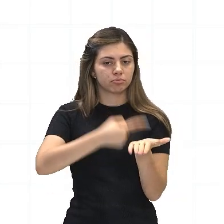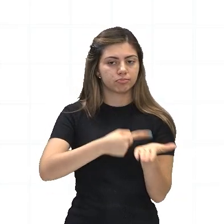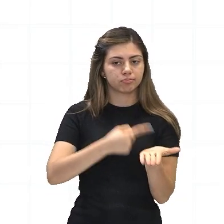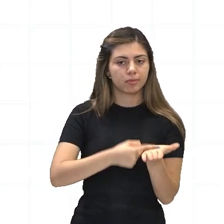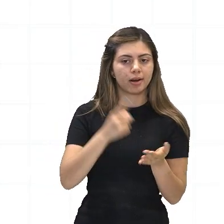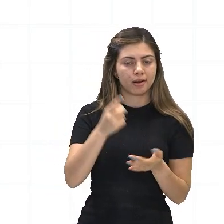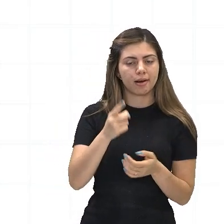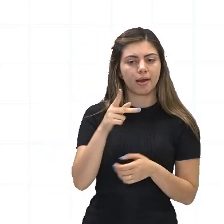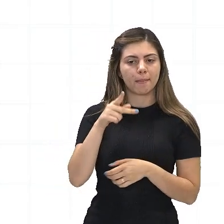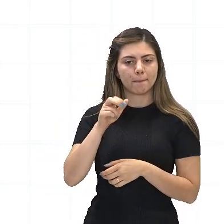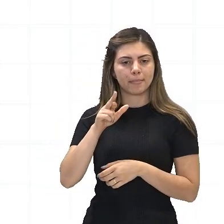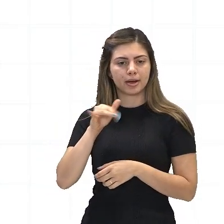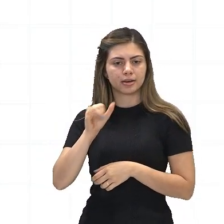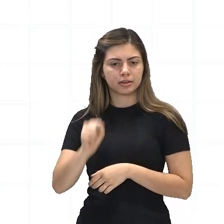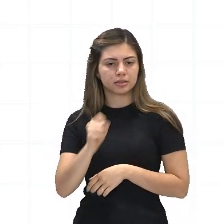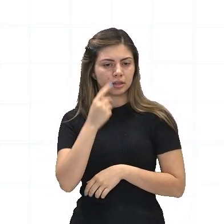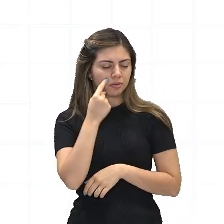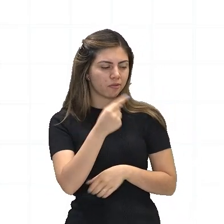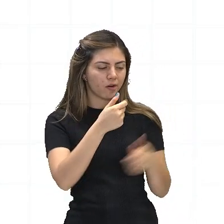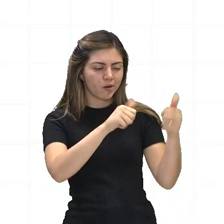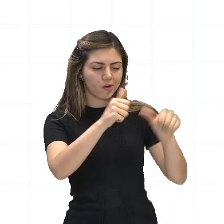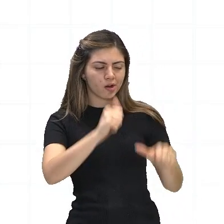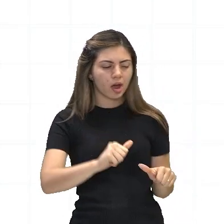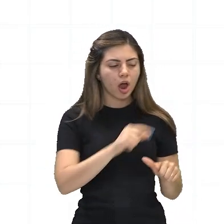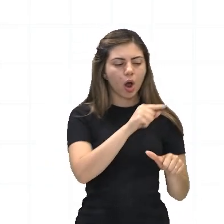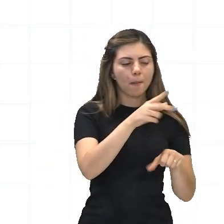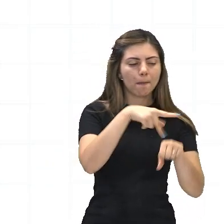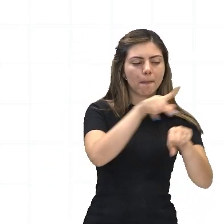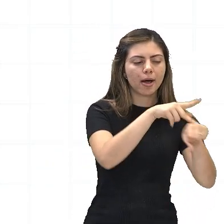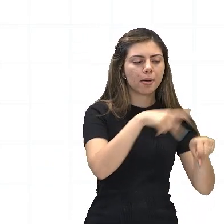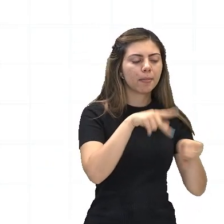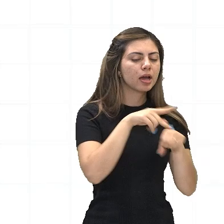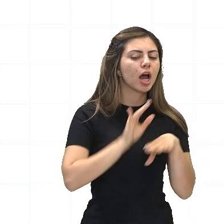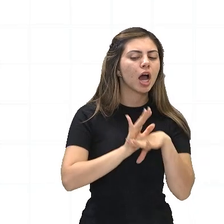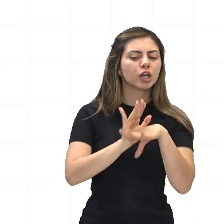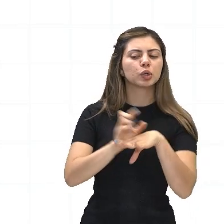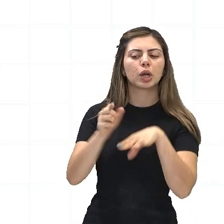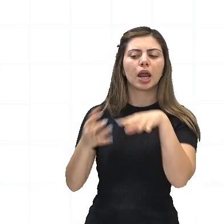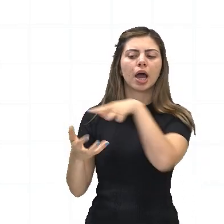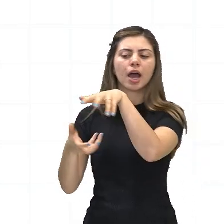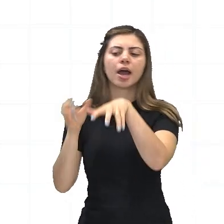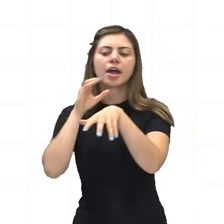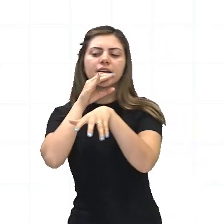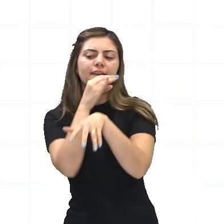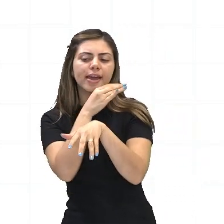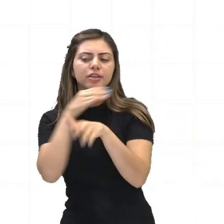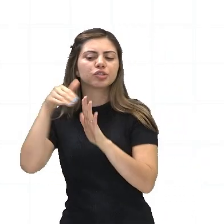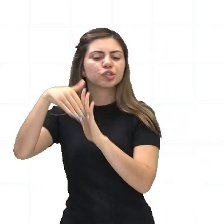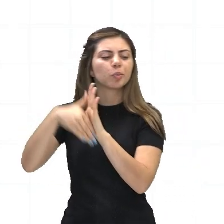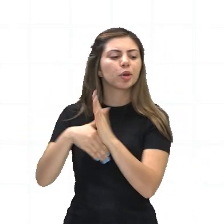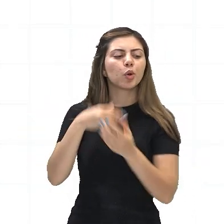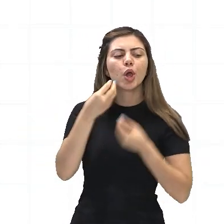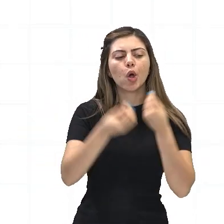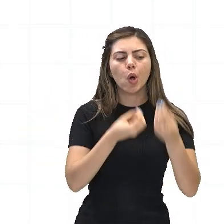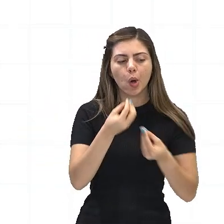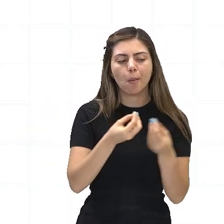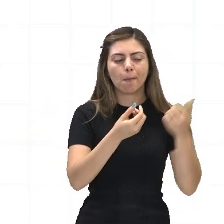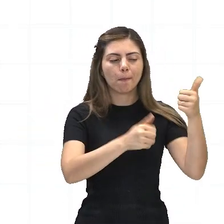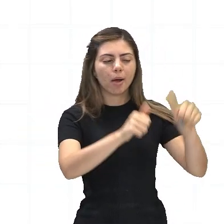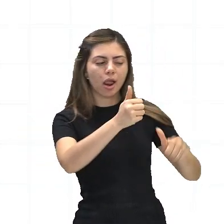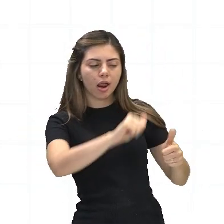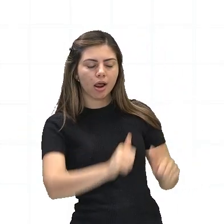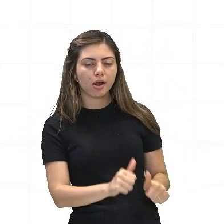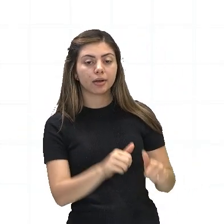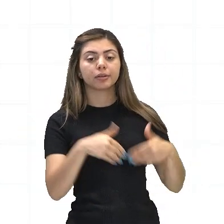serão avaliadas as contribuições dos países para a redução do aquecimento da Terra. A análise servirá de